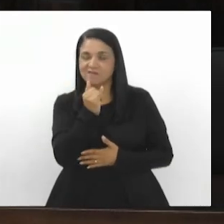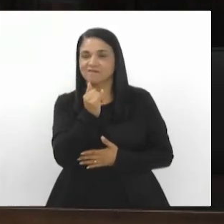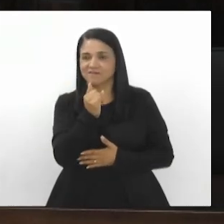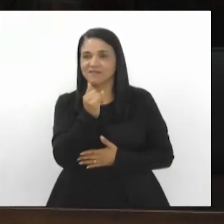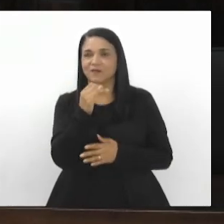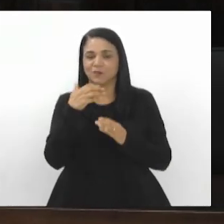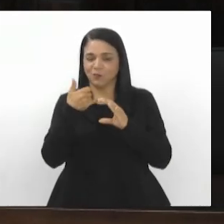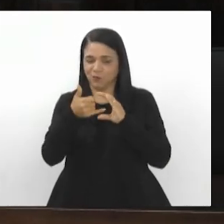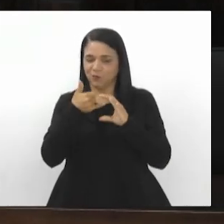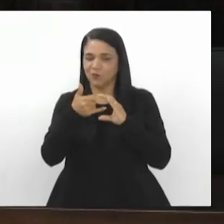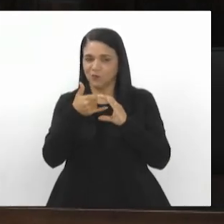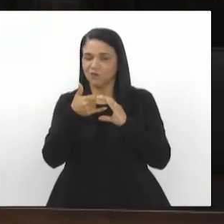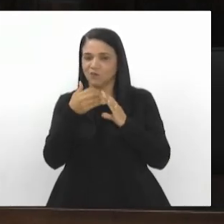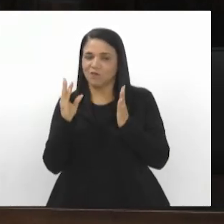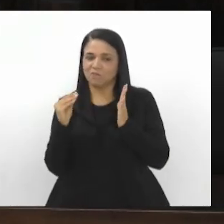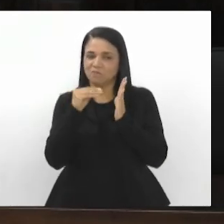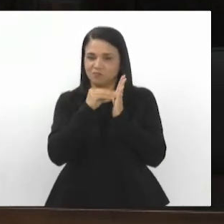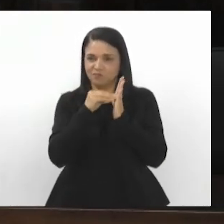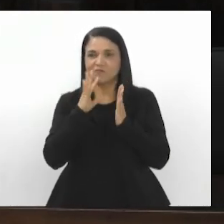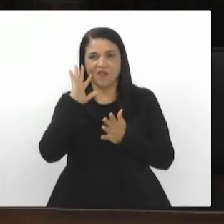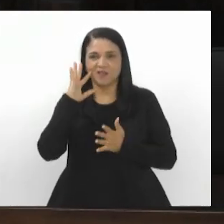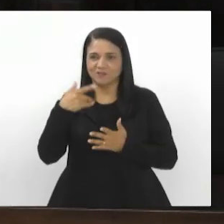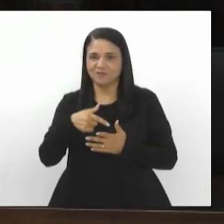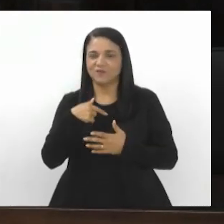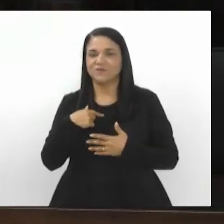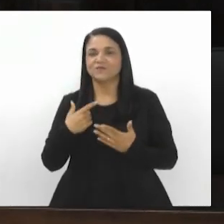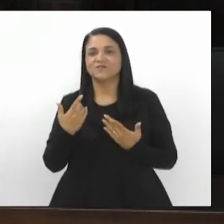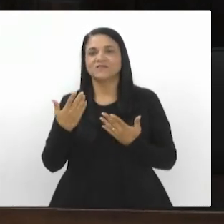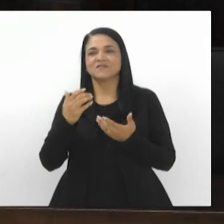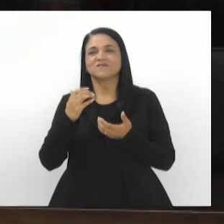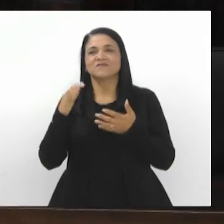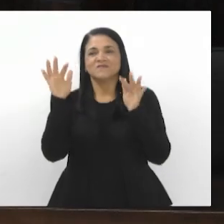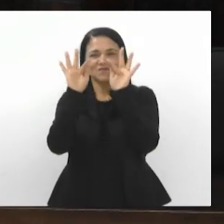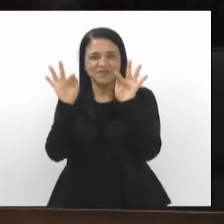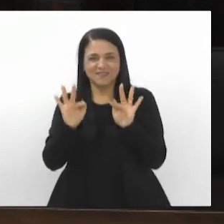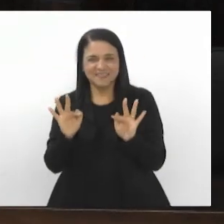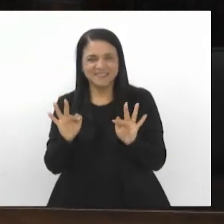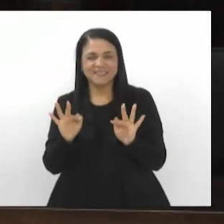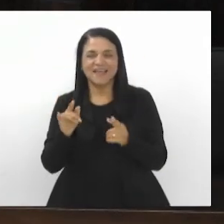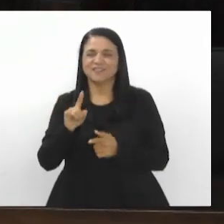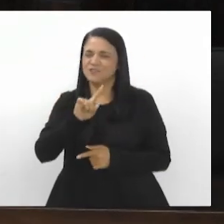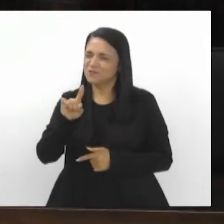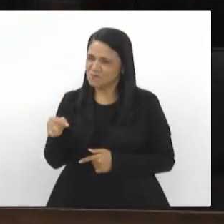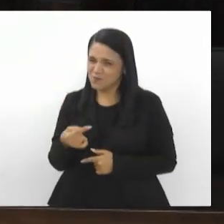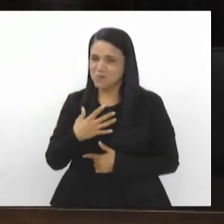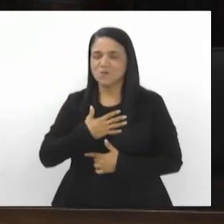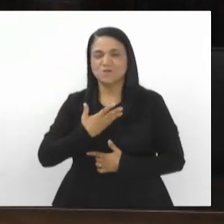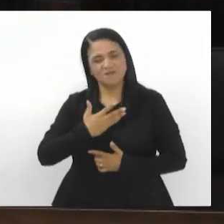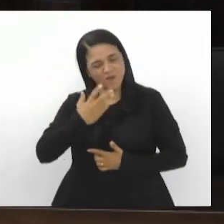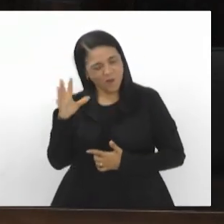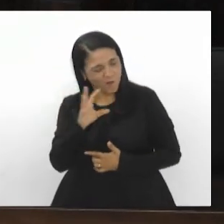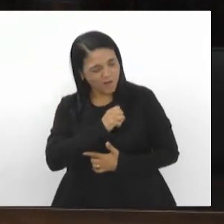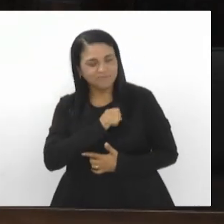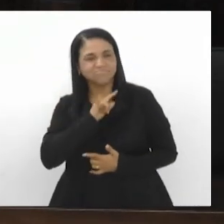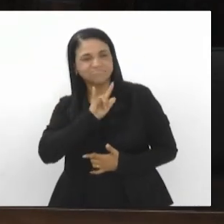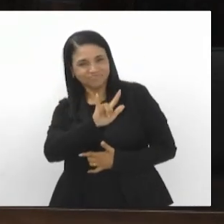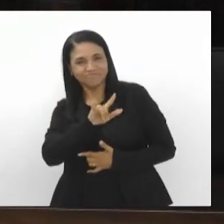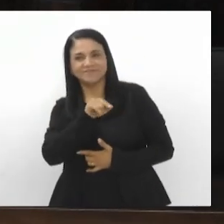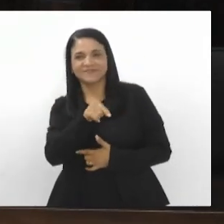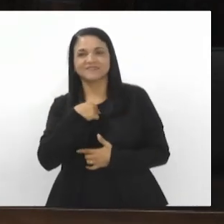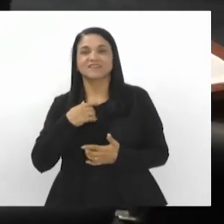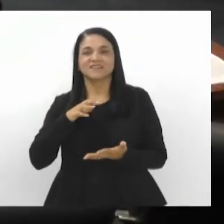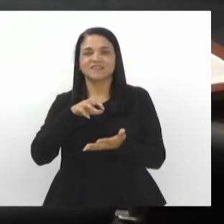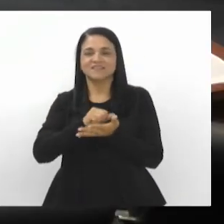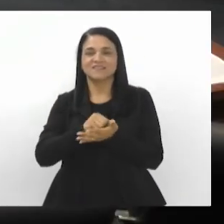grupo e vai resolver. Felicidades mil. Você sabe que eu te amo de verdade mesmo. Registrar aqui a presença do